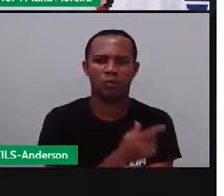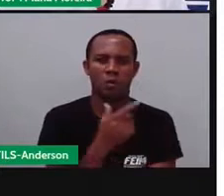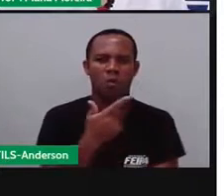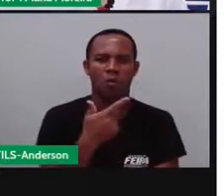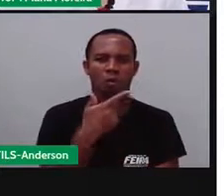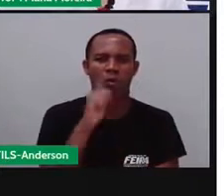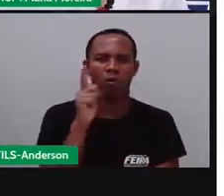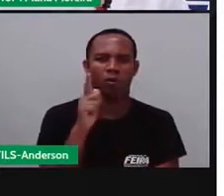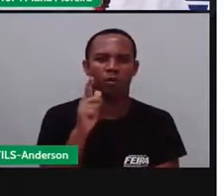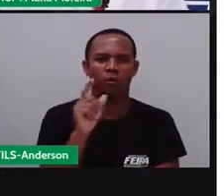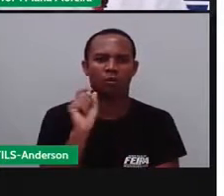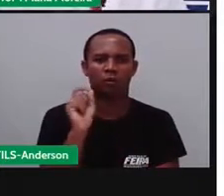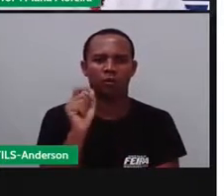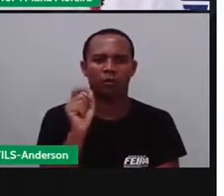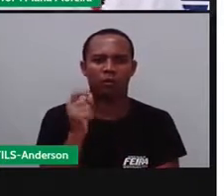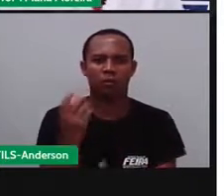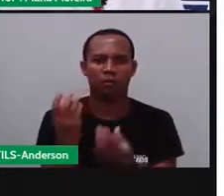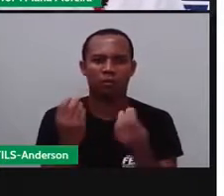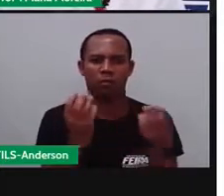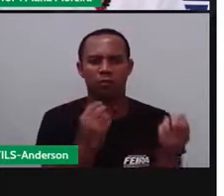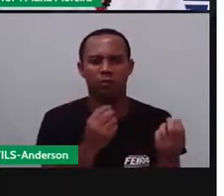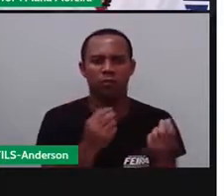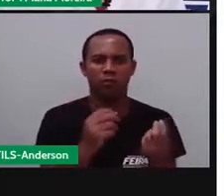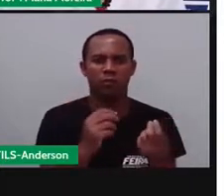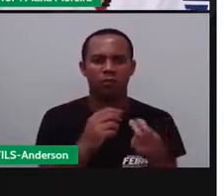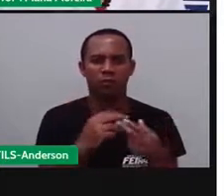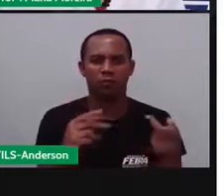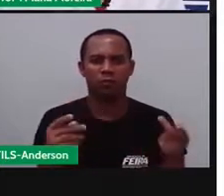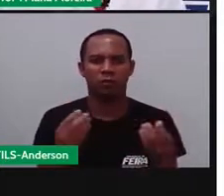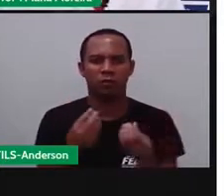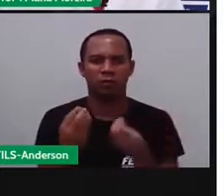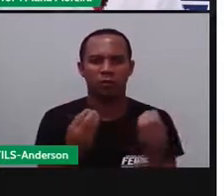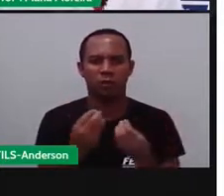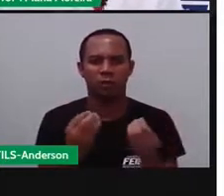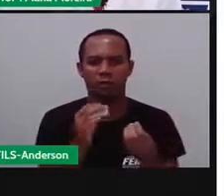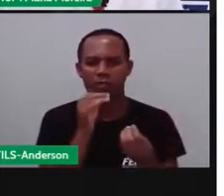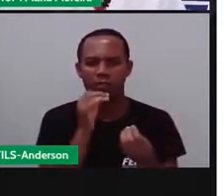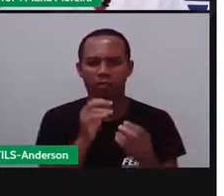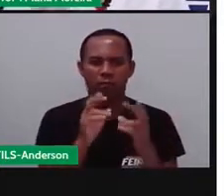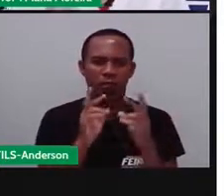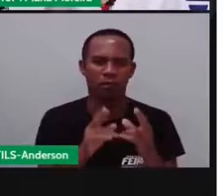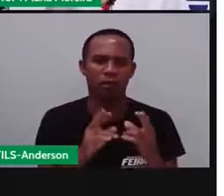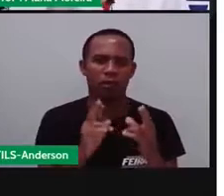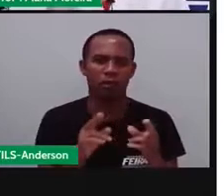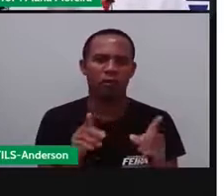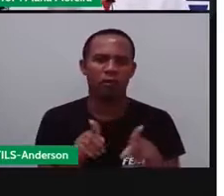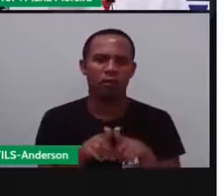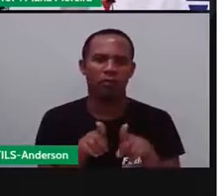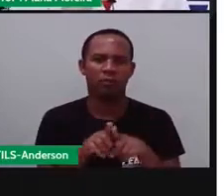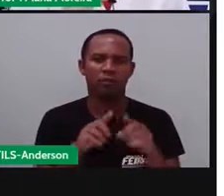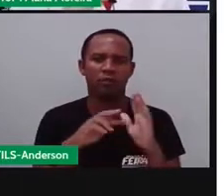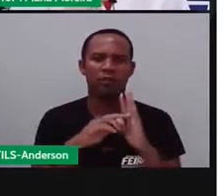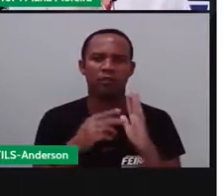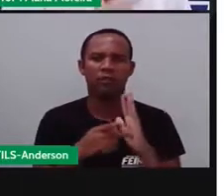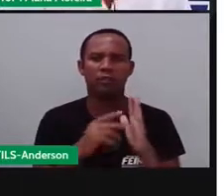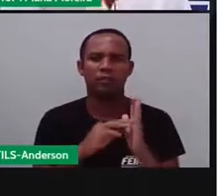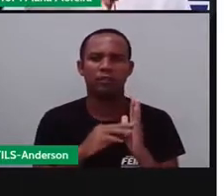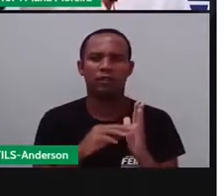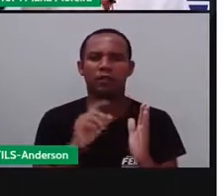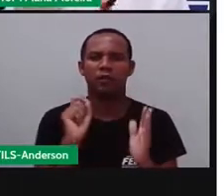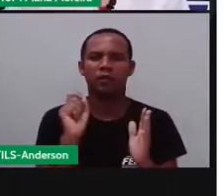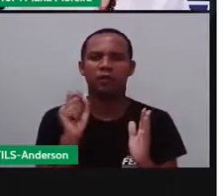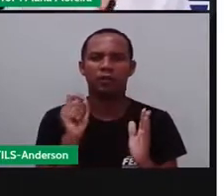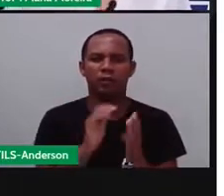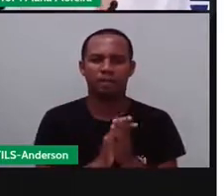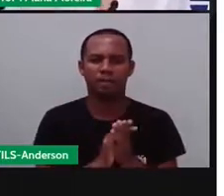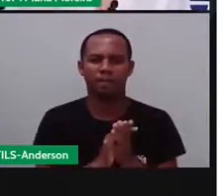Outras medidas, né? Muitas receitas possuem a expressão o quê? A mesma medida. O que que significa isso, né? Geralmente,